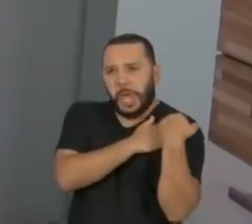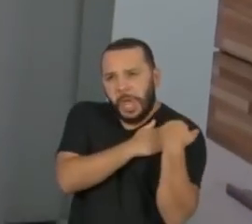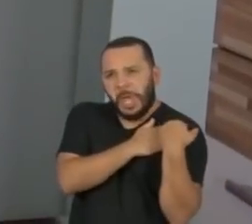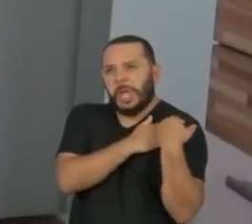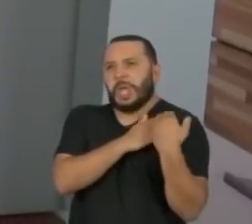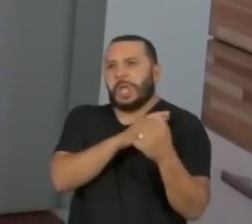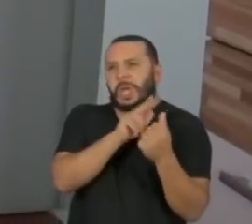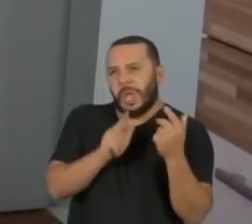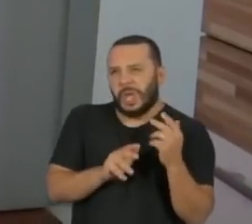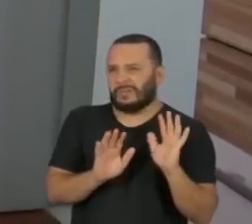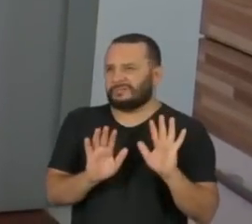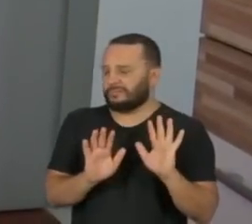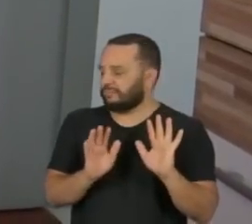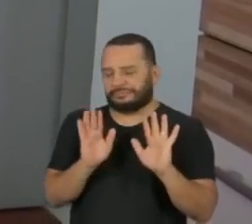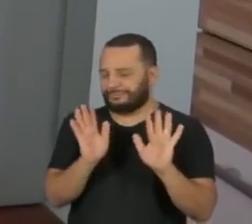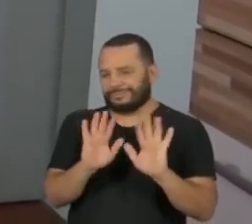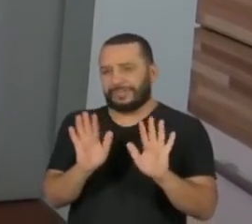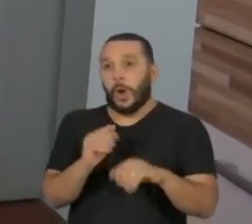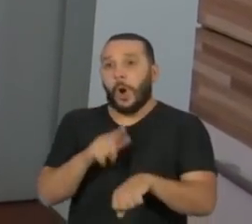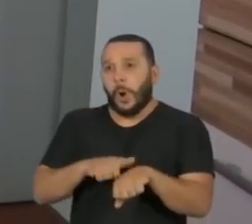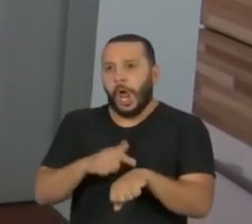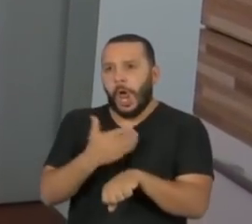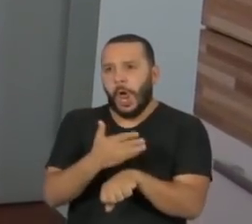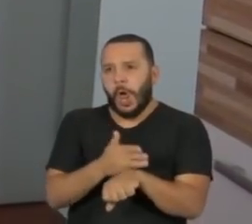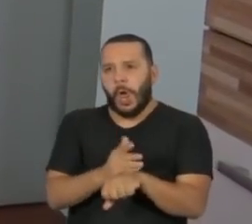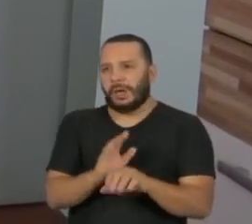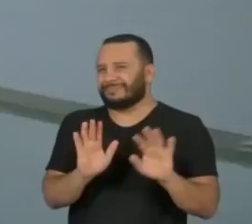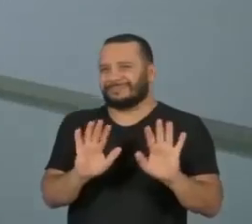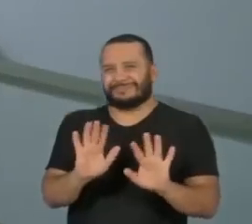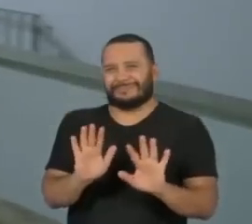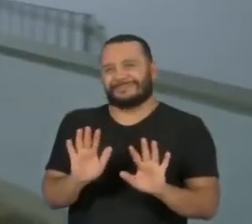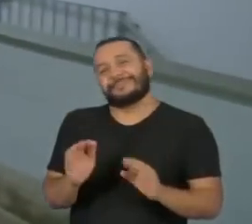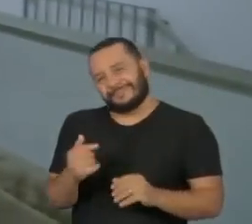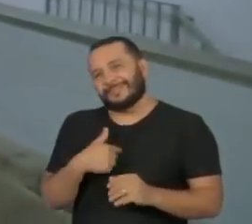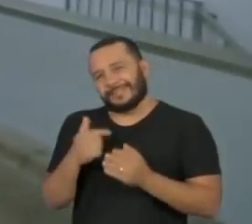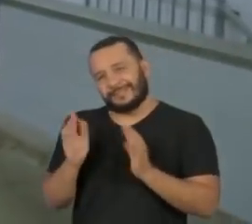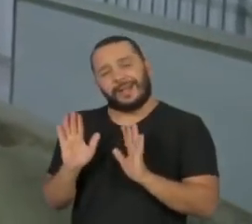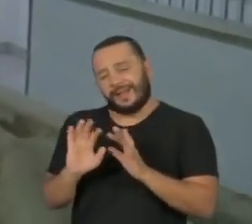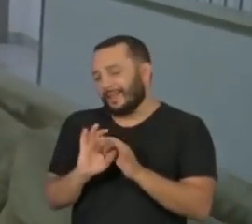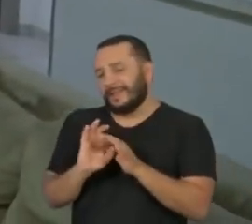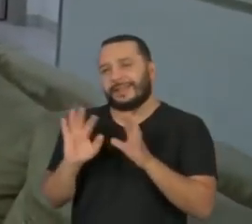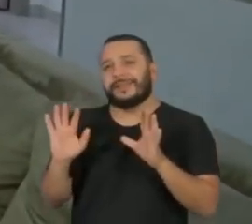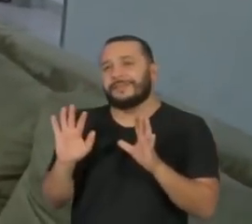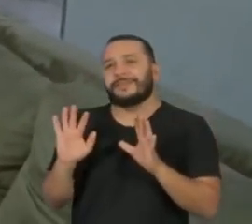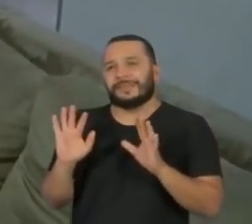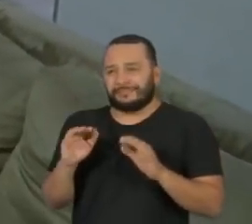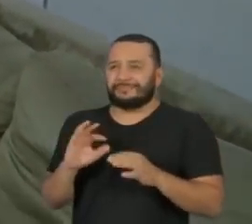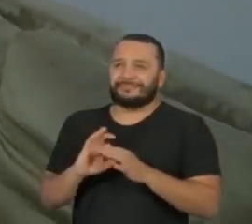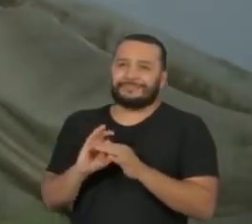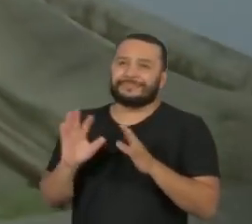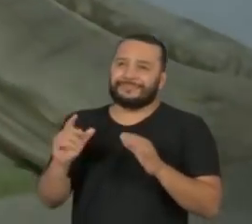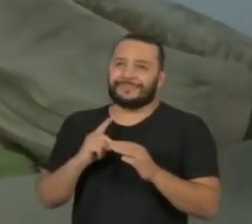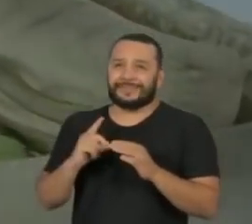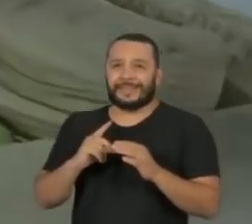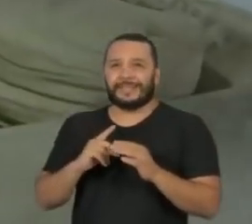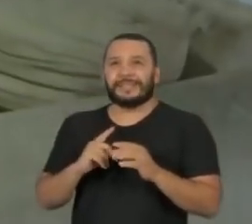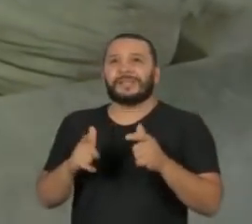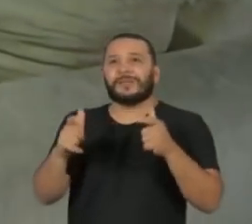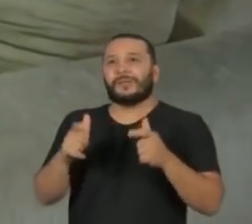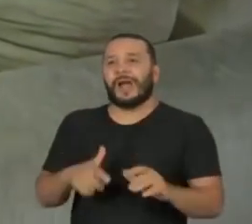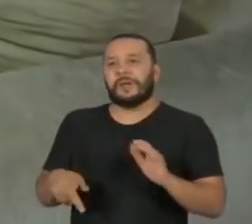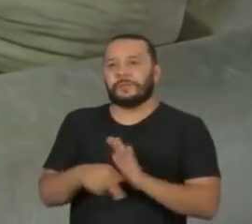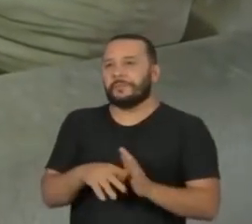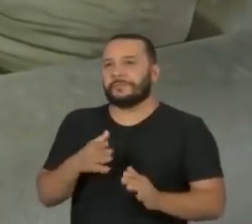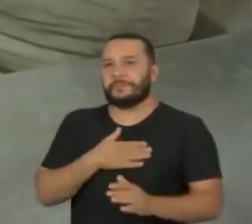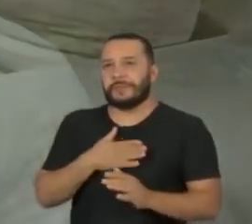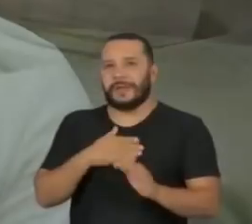essa liberdade, entre aspas, de horário, de ir e vir, que quando a gente tem na casa dos pais fica um pouquinho mais apertado. Tem um espacinho para você chamar de seu,